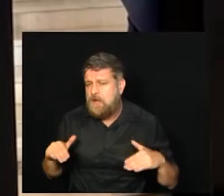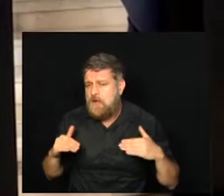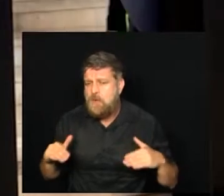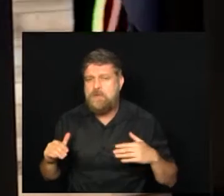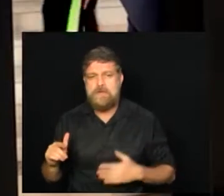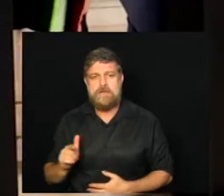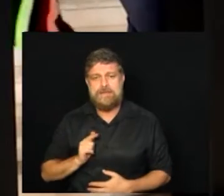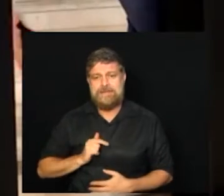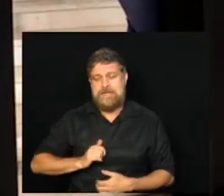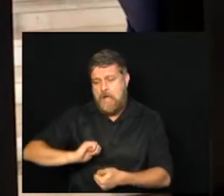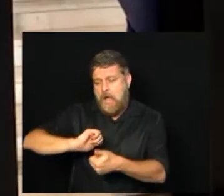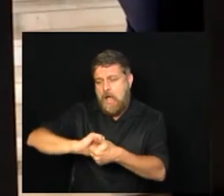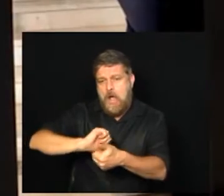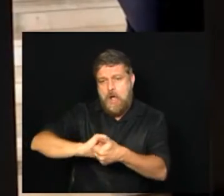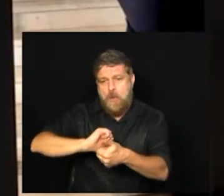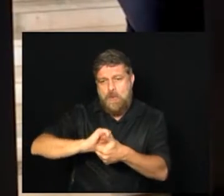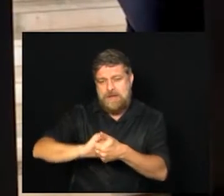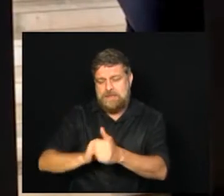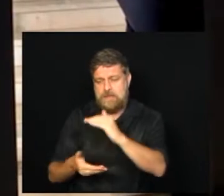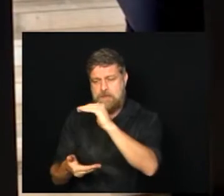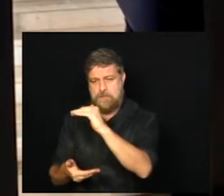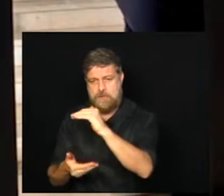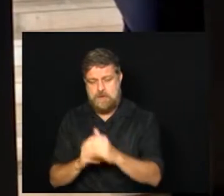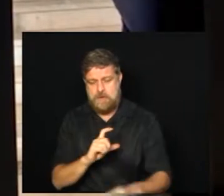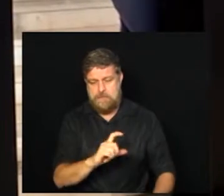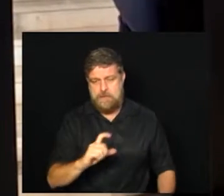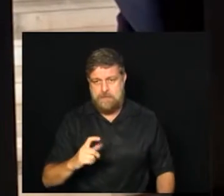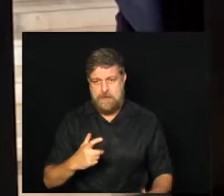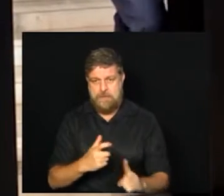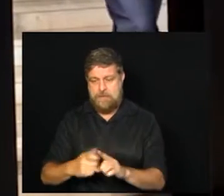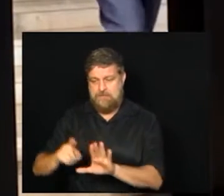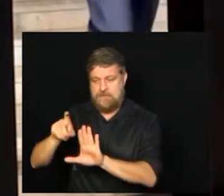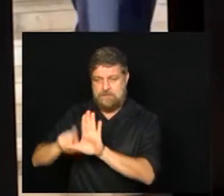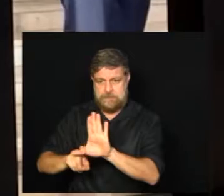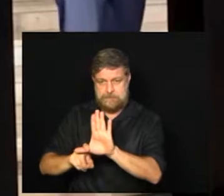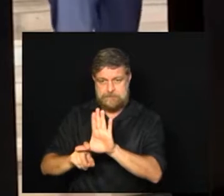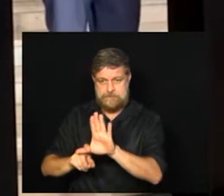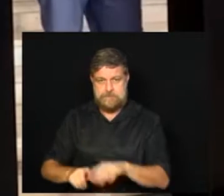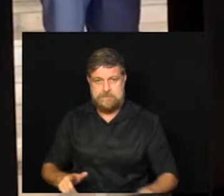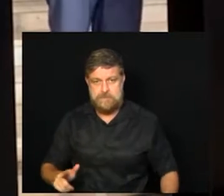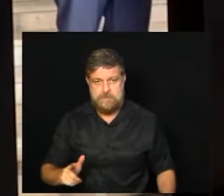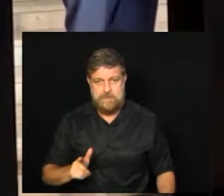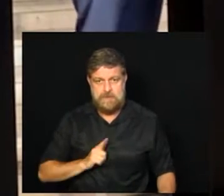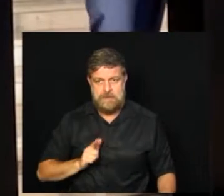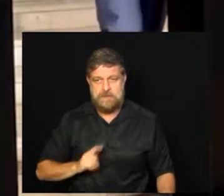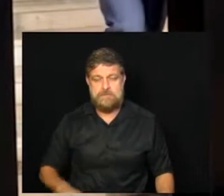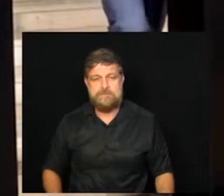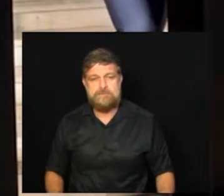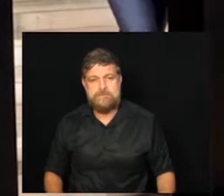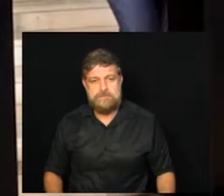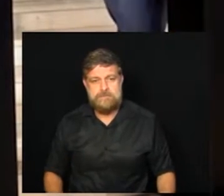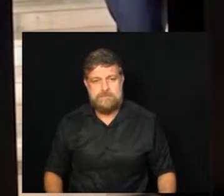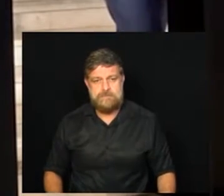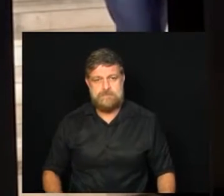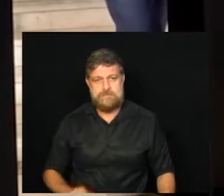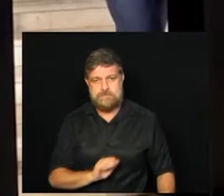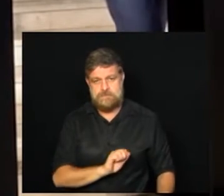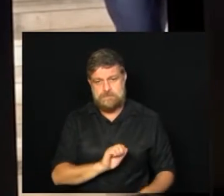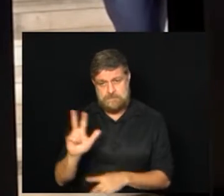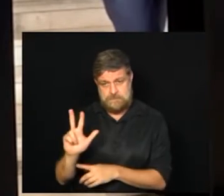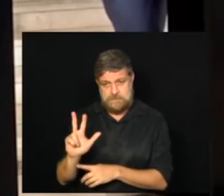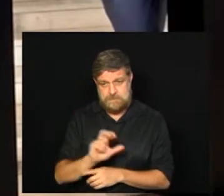à qualidade desse lote que foi suspenso, mantido em suspensão pela Agência Nacional